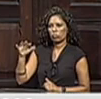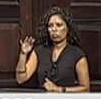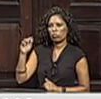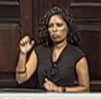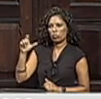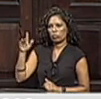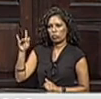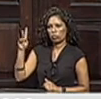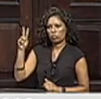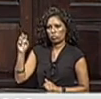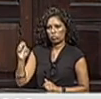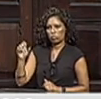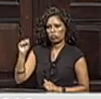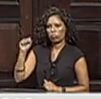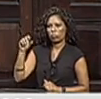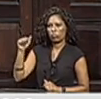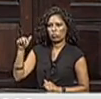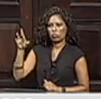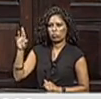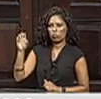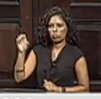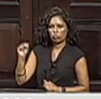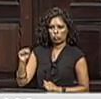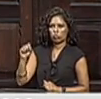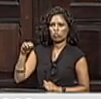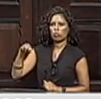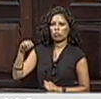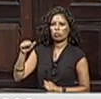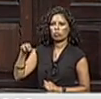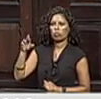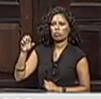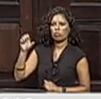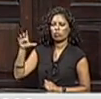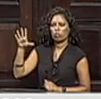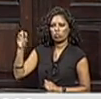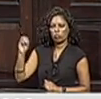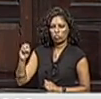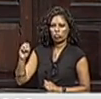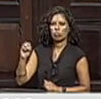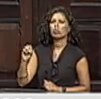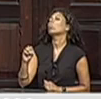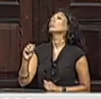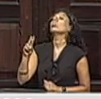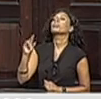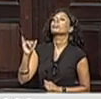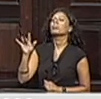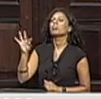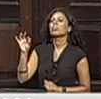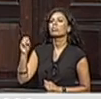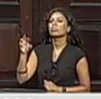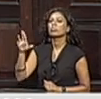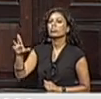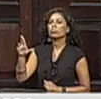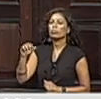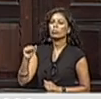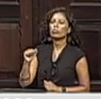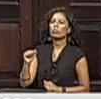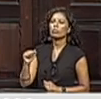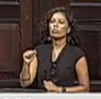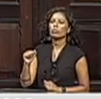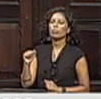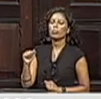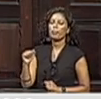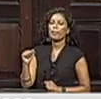Soares, Geraldo Moreira, Gustavo Tutuca, Iranildo Campos, Marcelo Simão, Marcos Abraão, Marcos Miller, Milton Rangel, Pedro Augusto, Rafael Pisciani, Renato